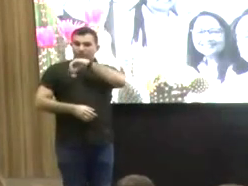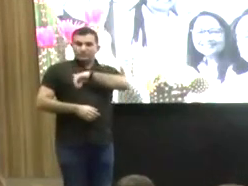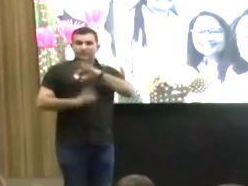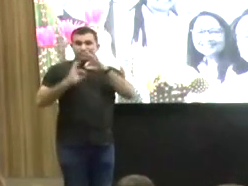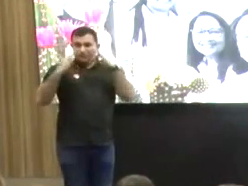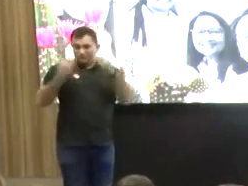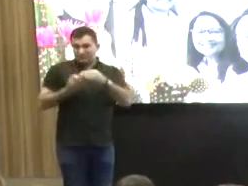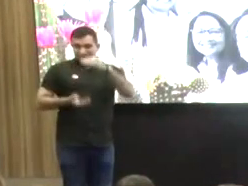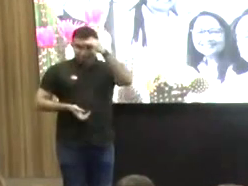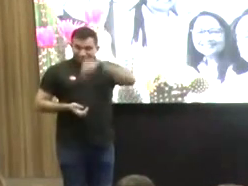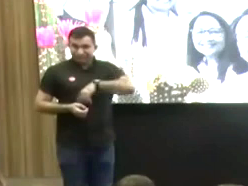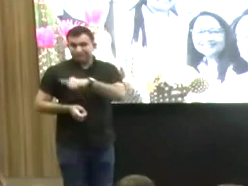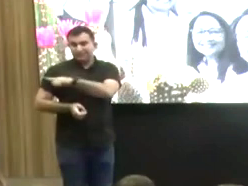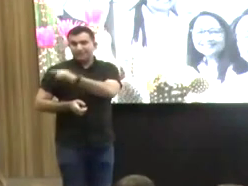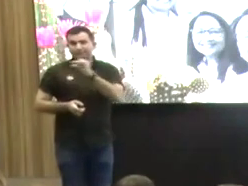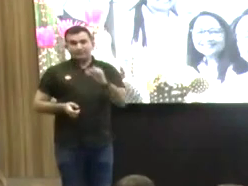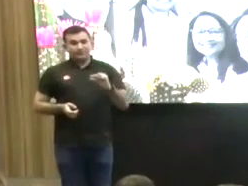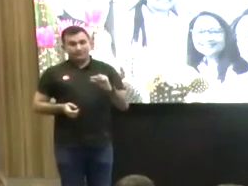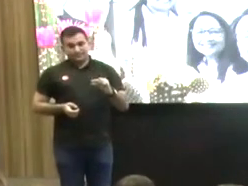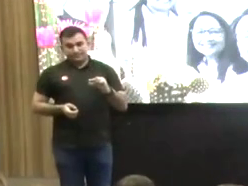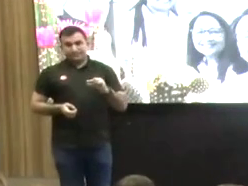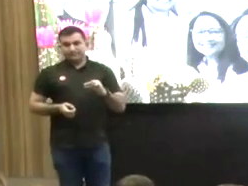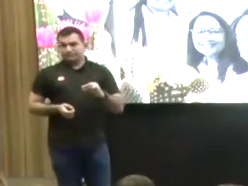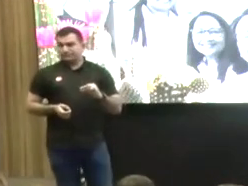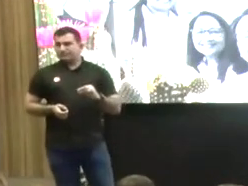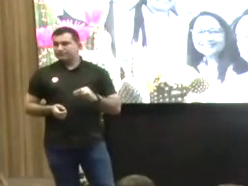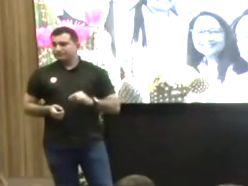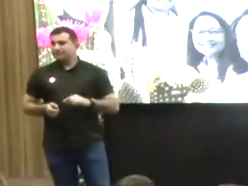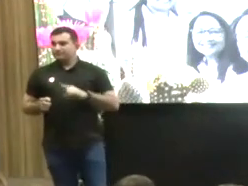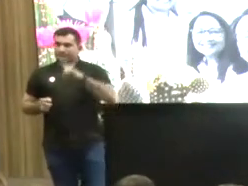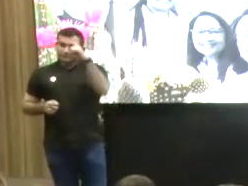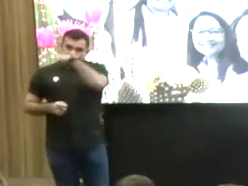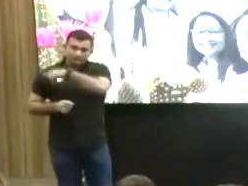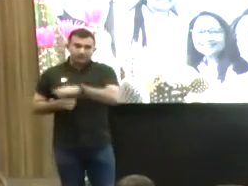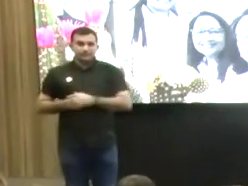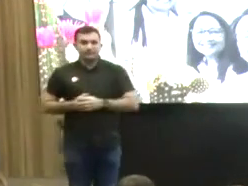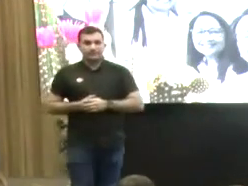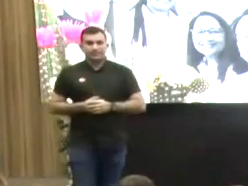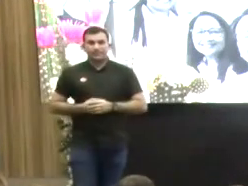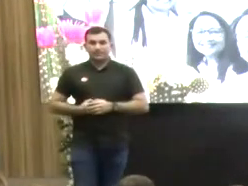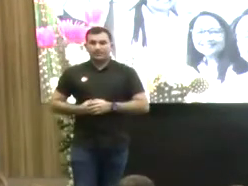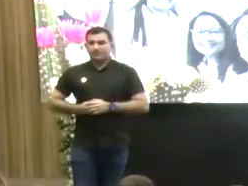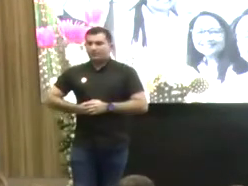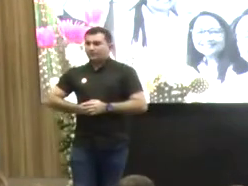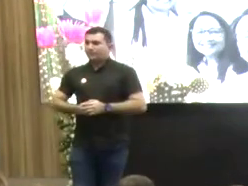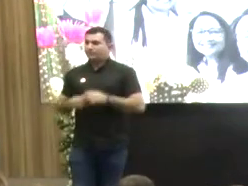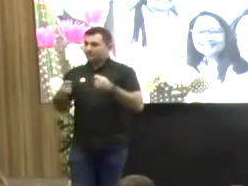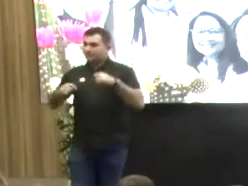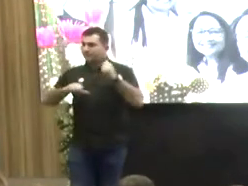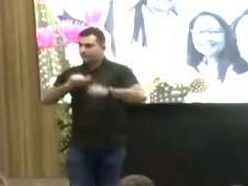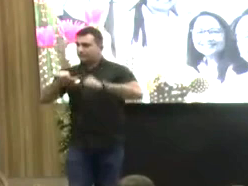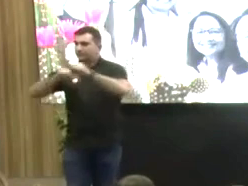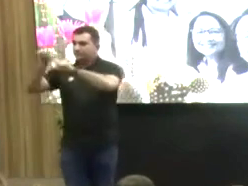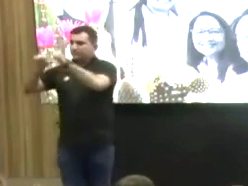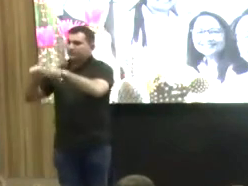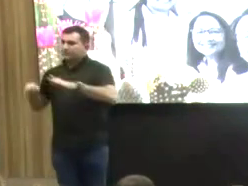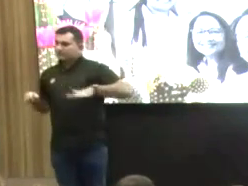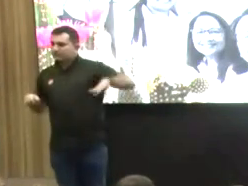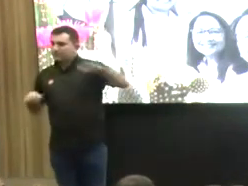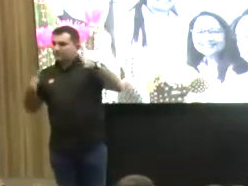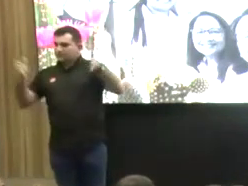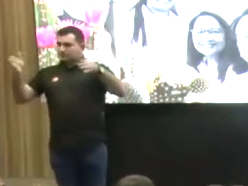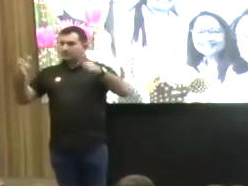sei disso, mas não temos saída, né? É esse o nosso espaço é o espaço de